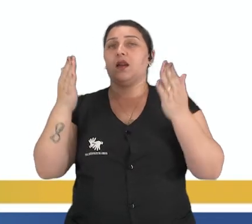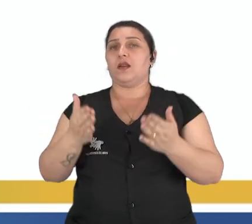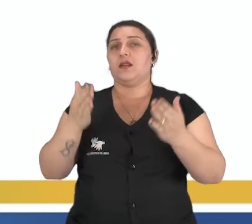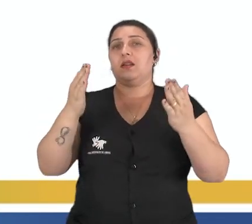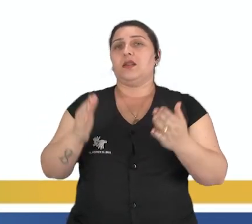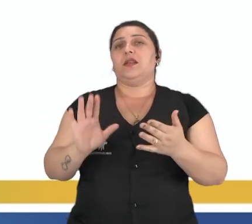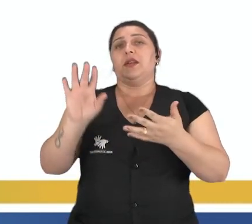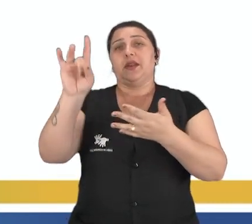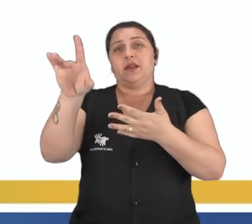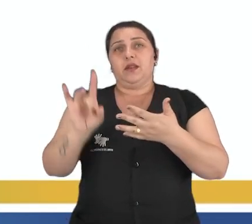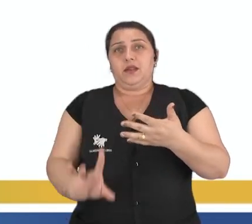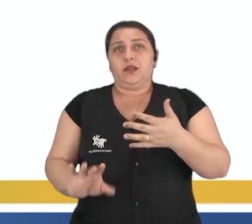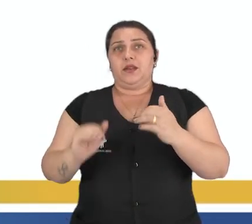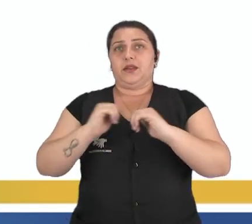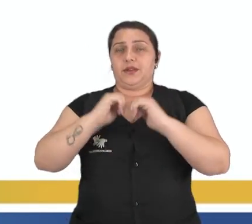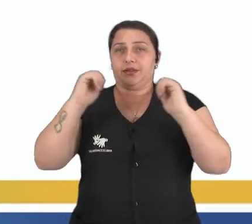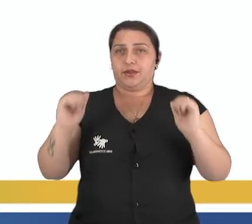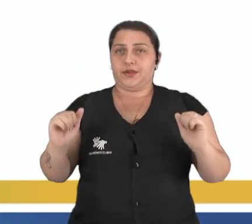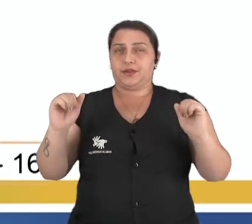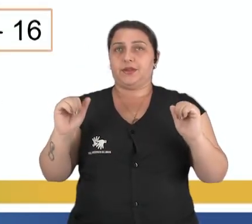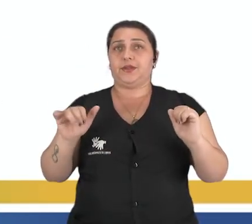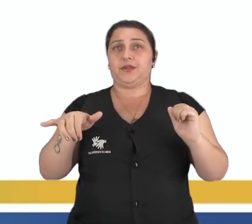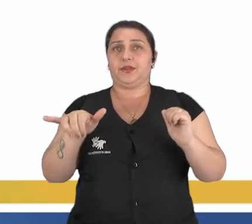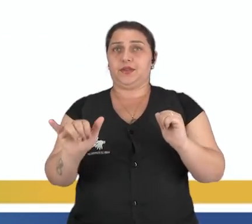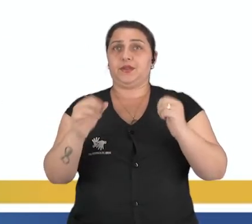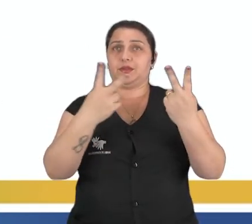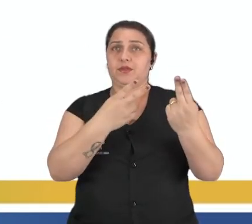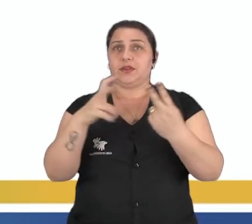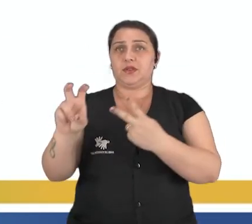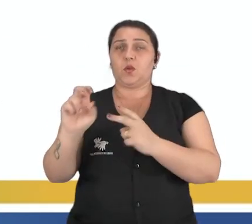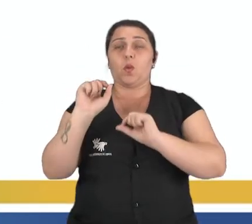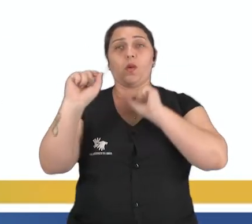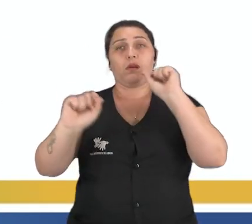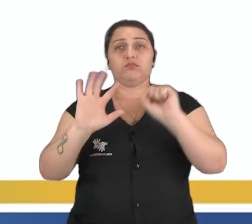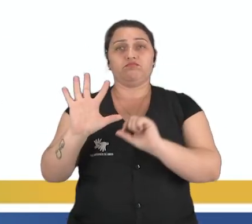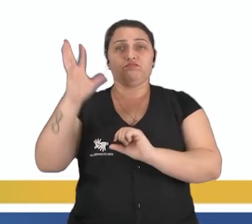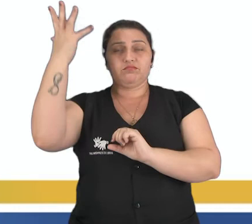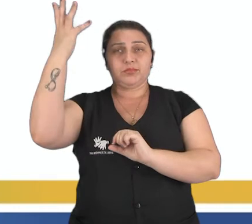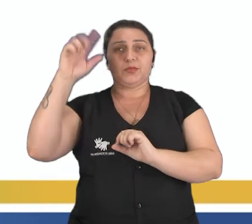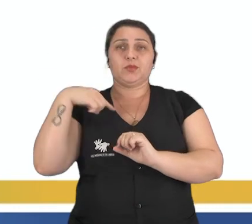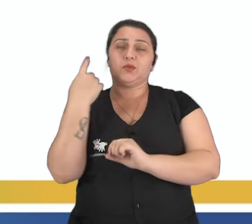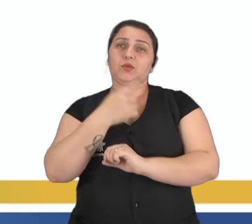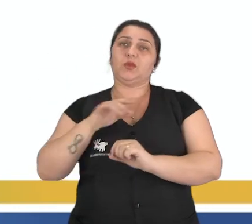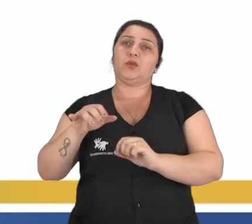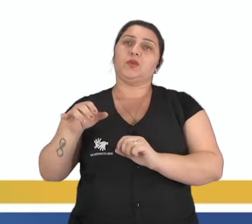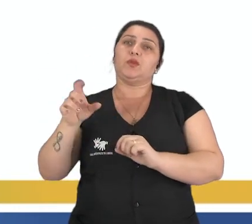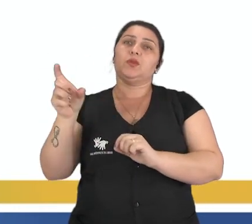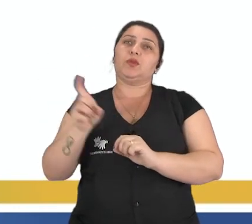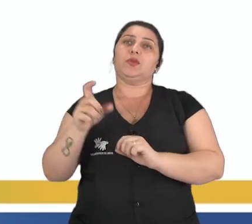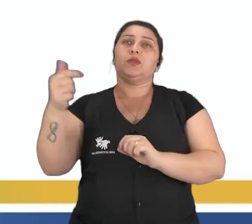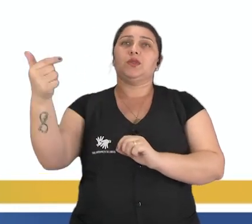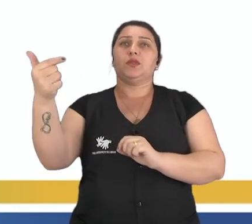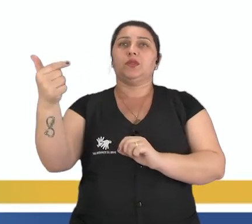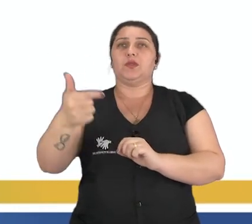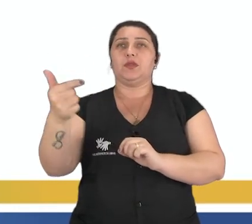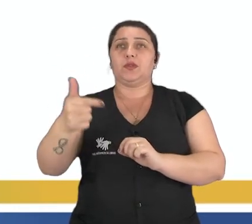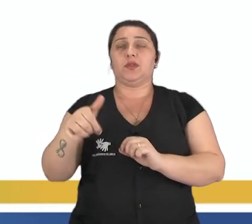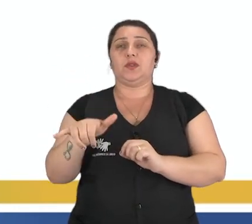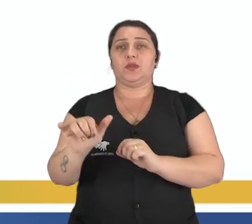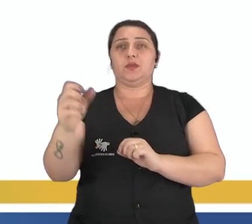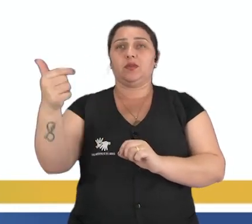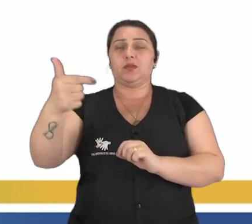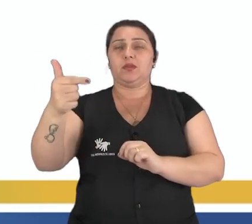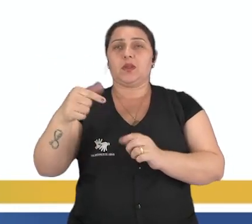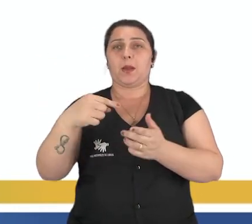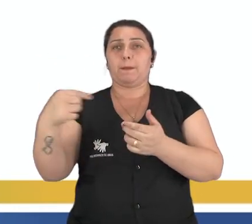para cada caso. Quando o y é igual a 5, olha o que acontece. O nosso x² é y²